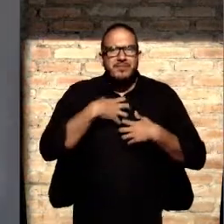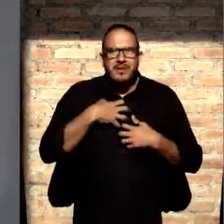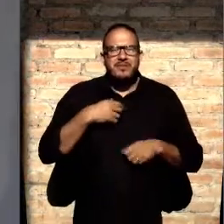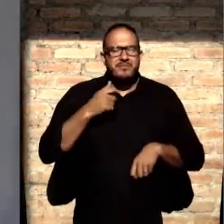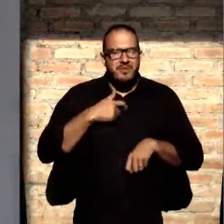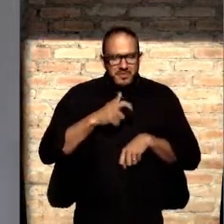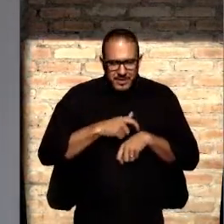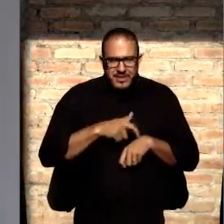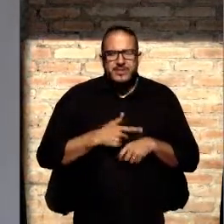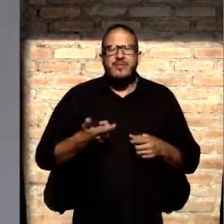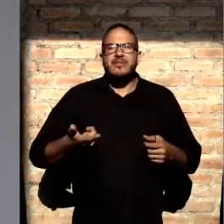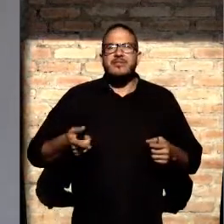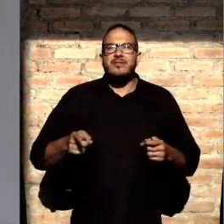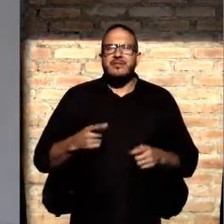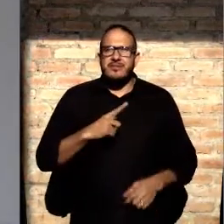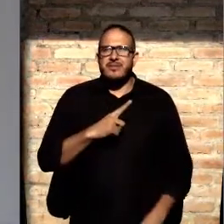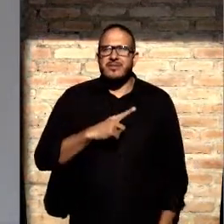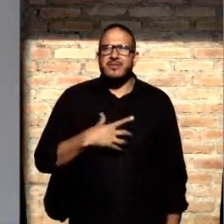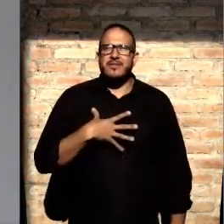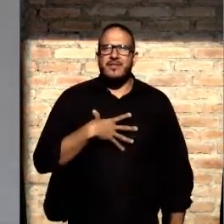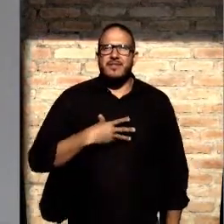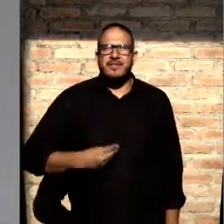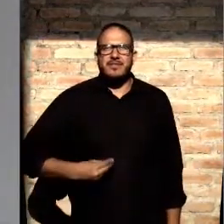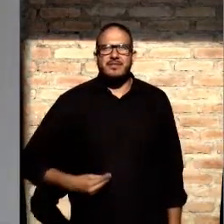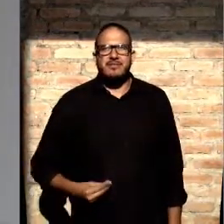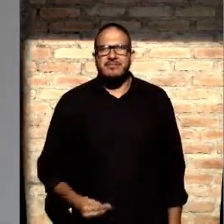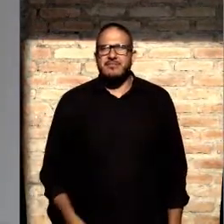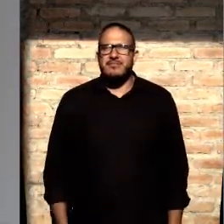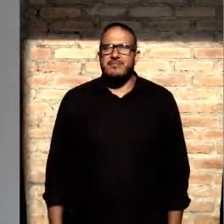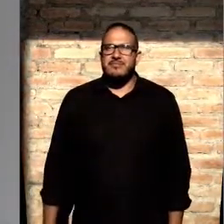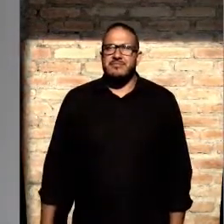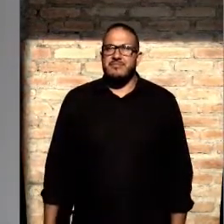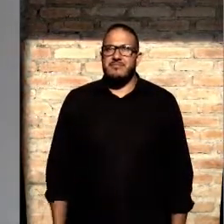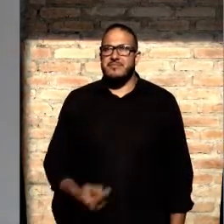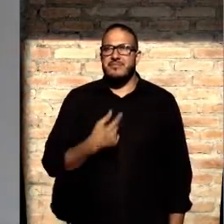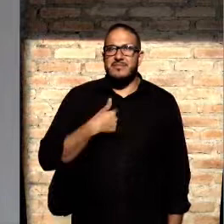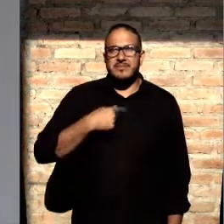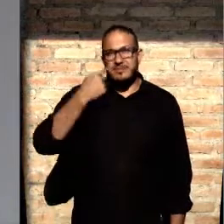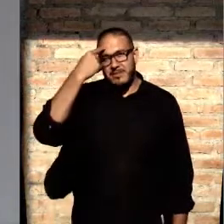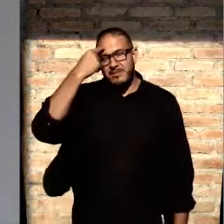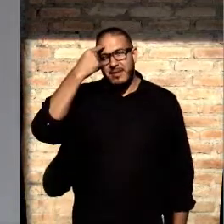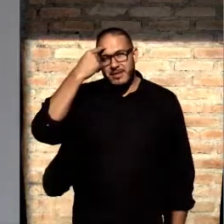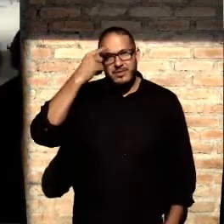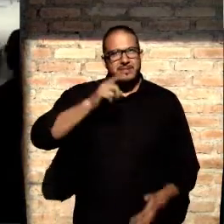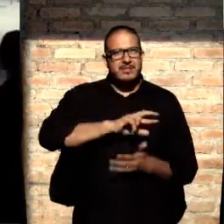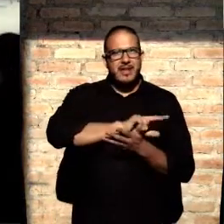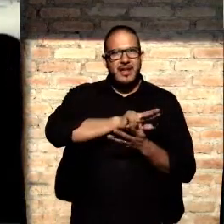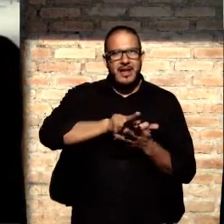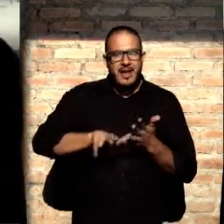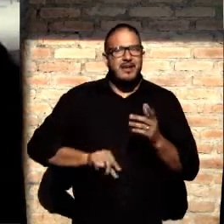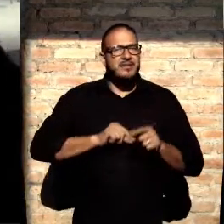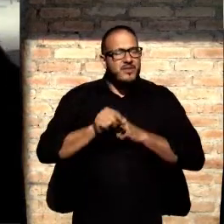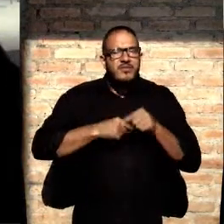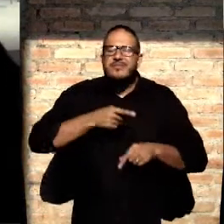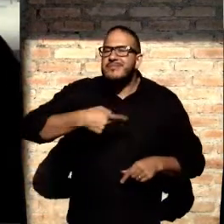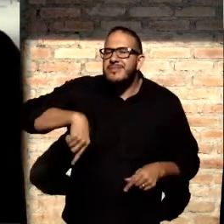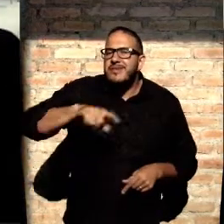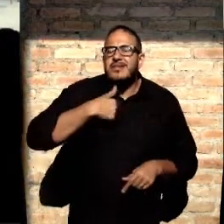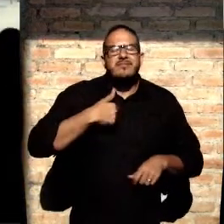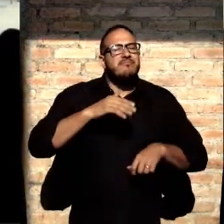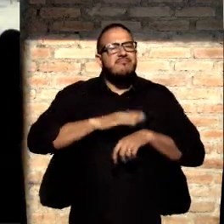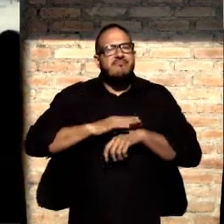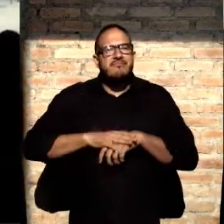filho é é esses pensamentos todos acabam por fazer escrever